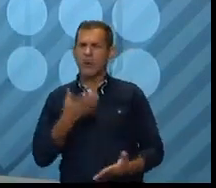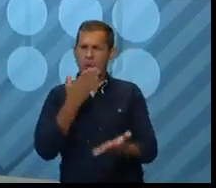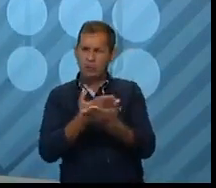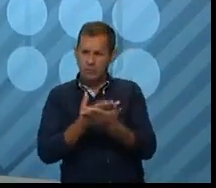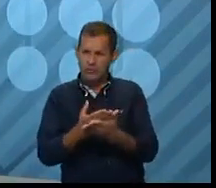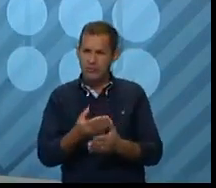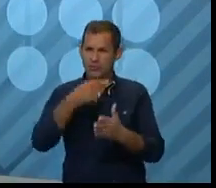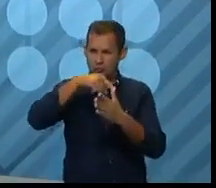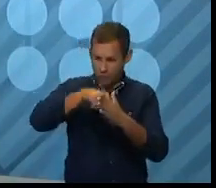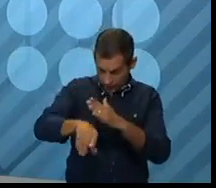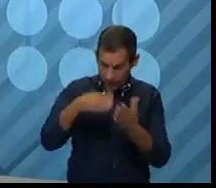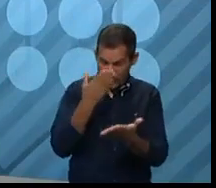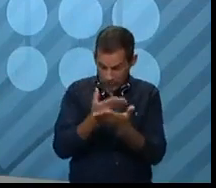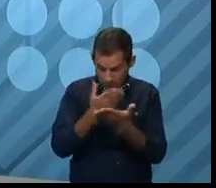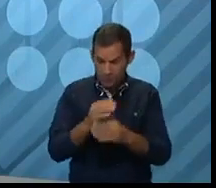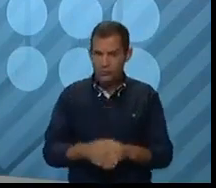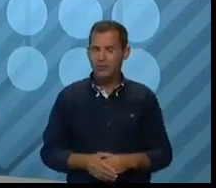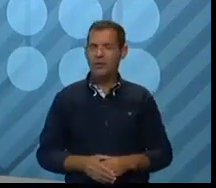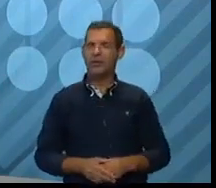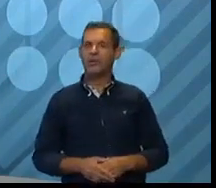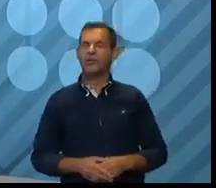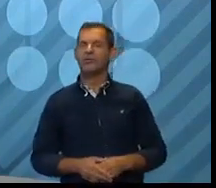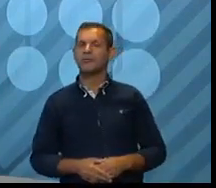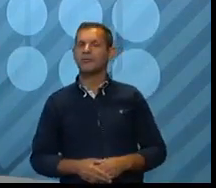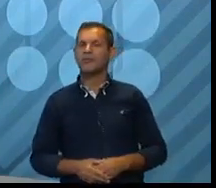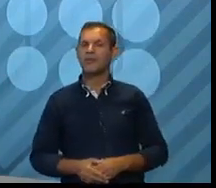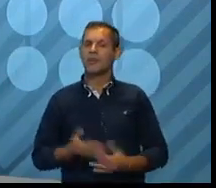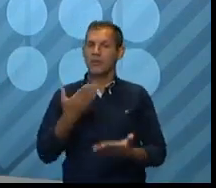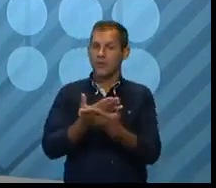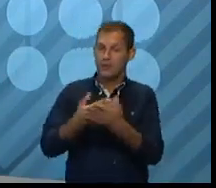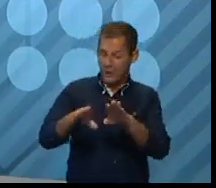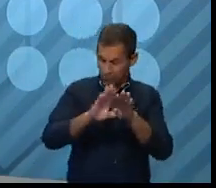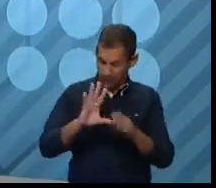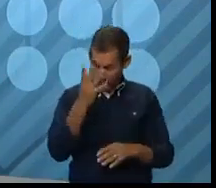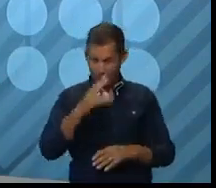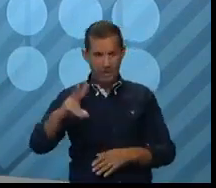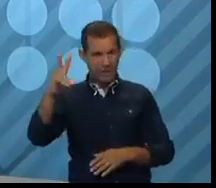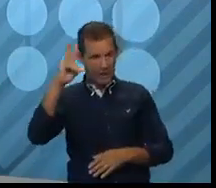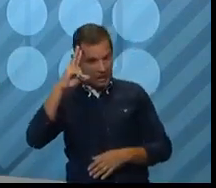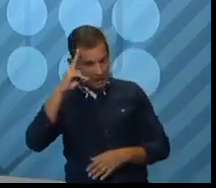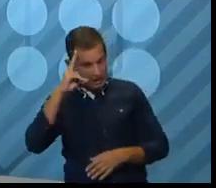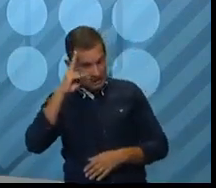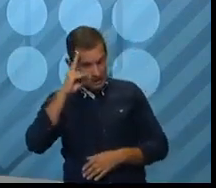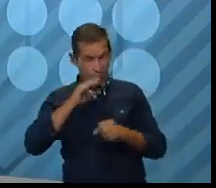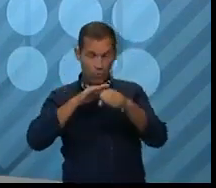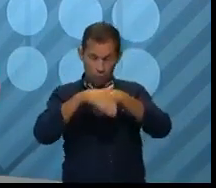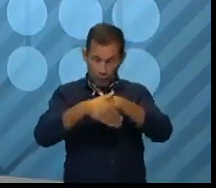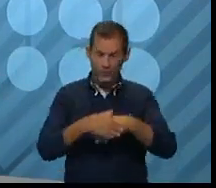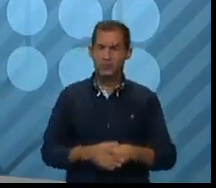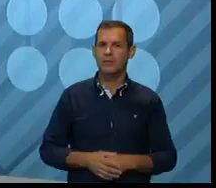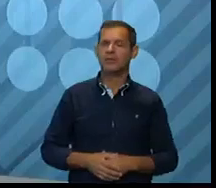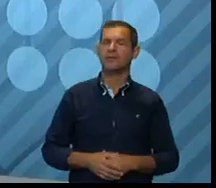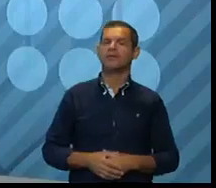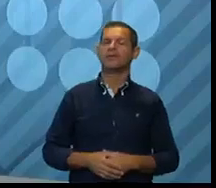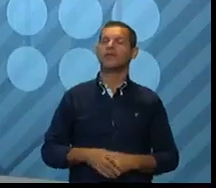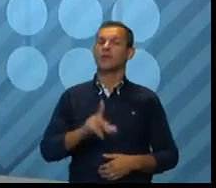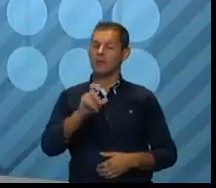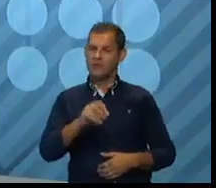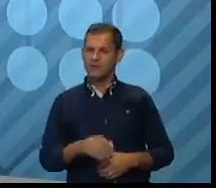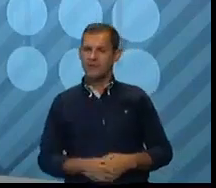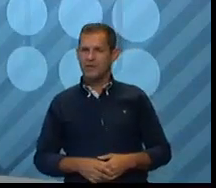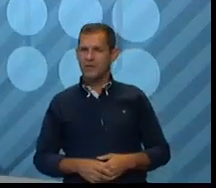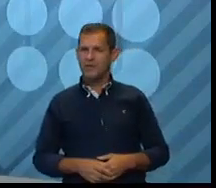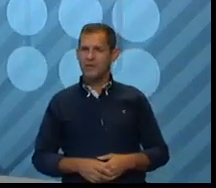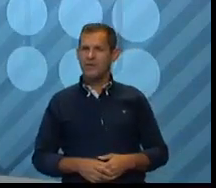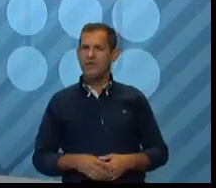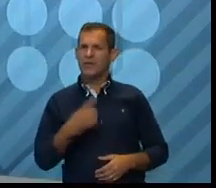estudos continuados, as aulas de nivelamento, elas acontecerão às segundas-feiras, no segundo horário, ou seja, de